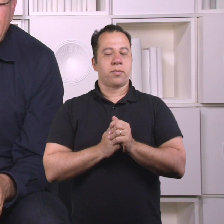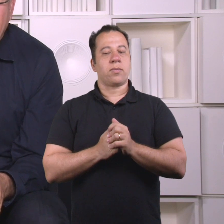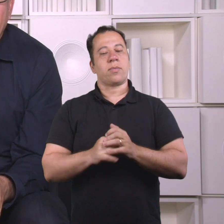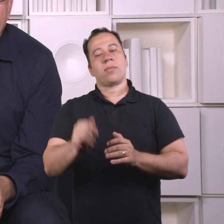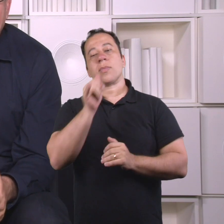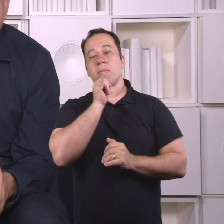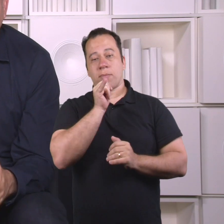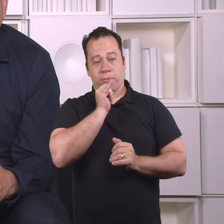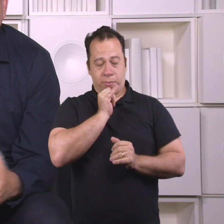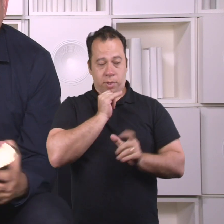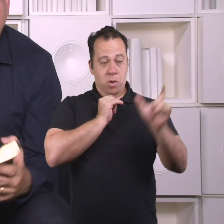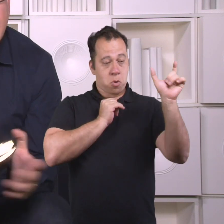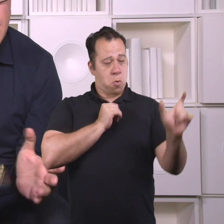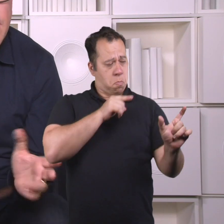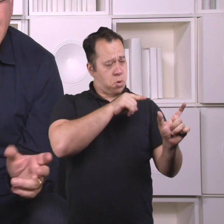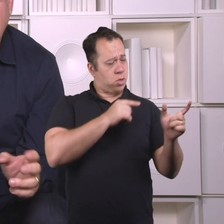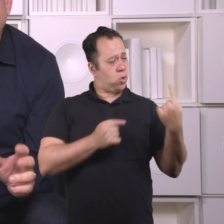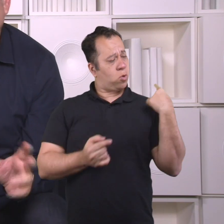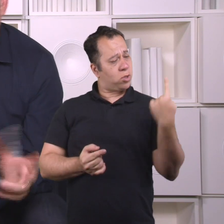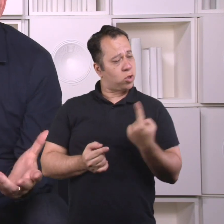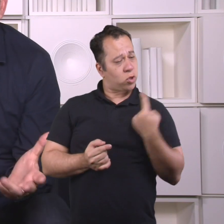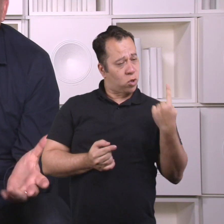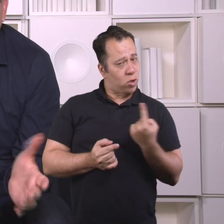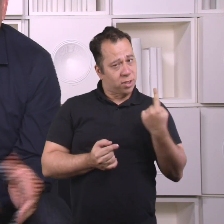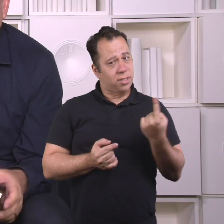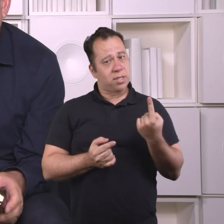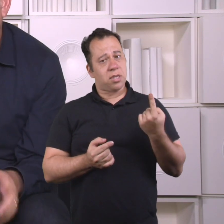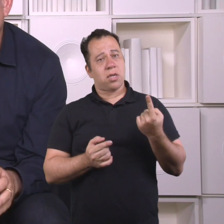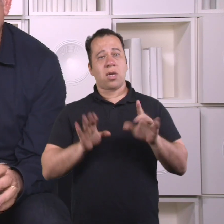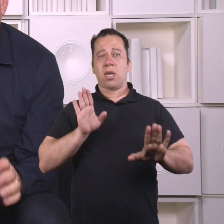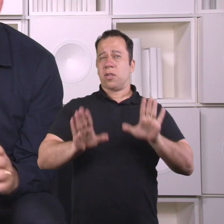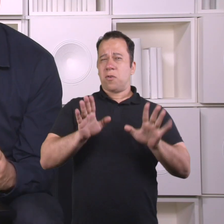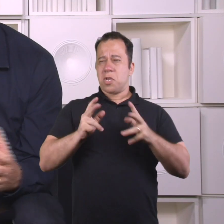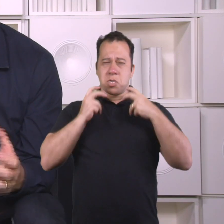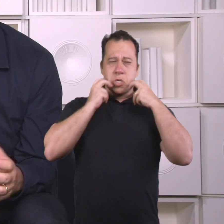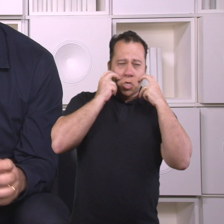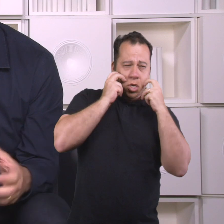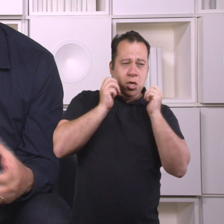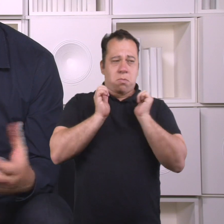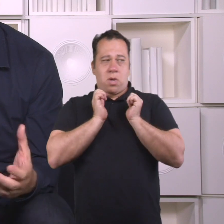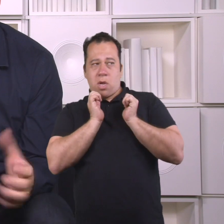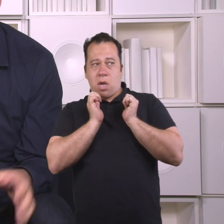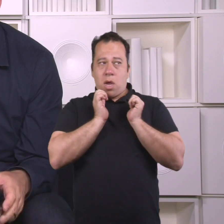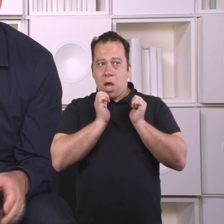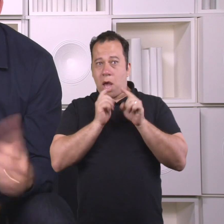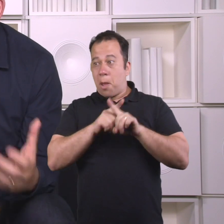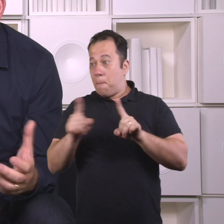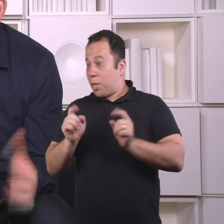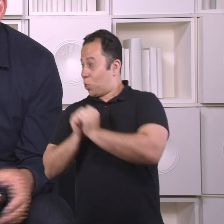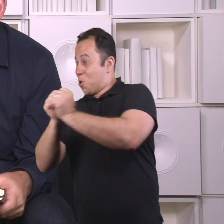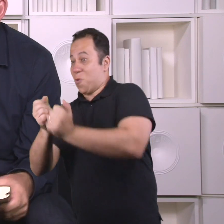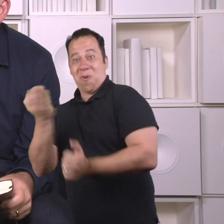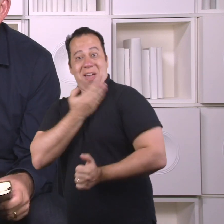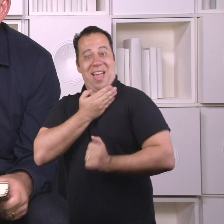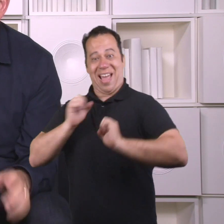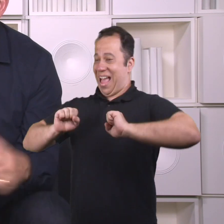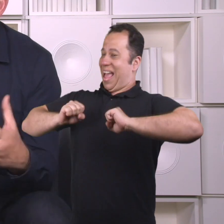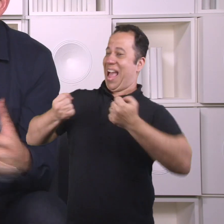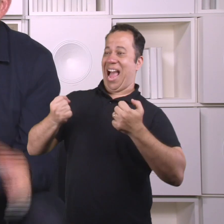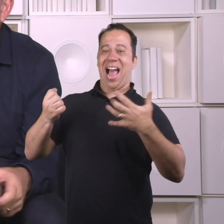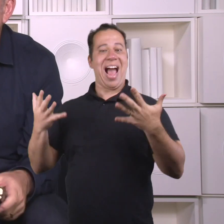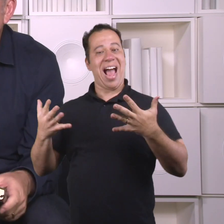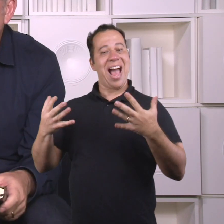sozinha, ela é um pouco contida, ela é um pouco receosa, mas uma pessoa no meio de um grupo de amigos, ela fica mais valente, ela